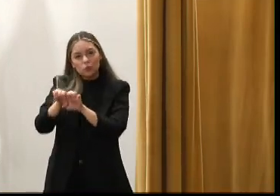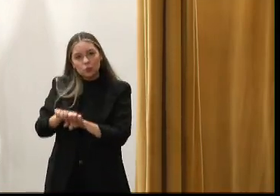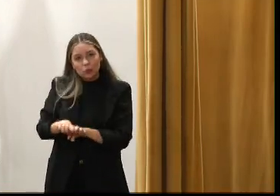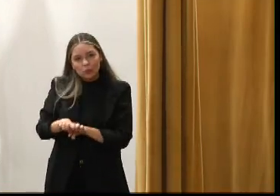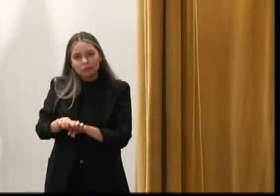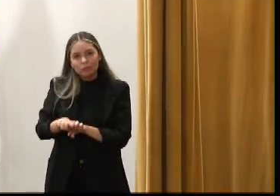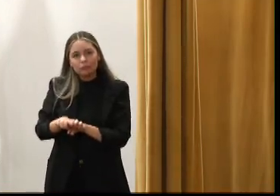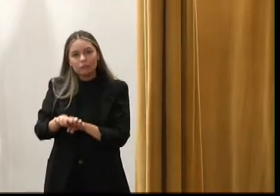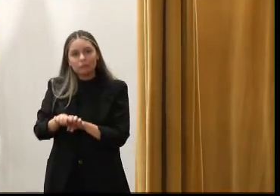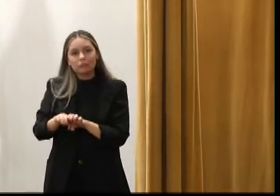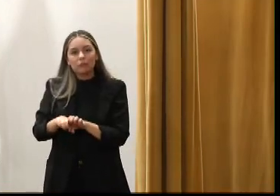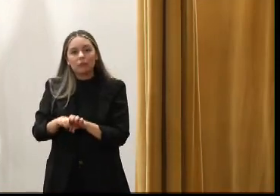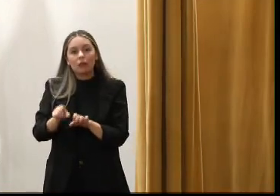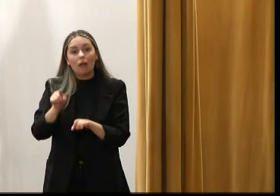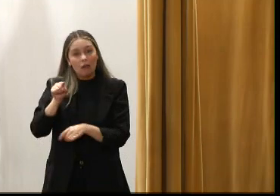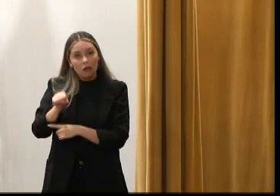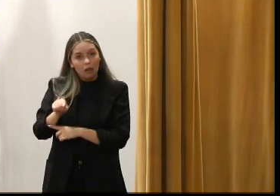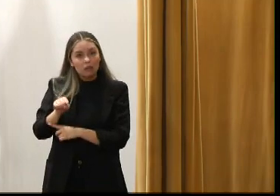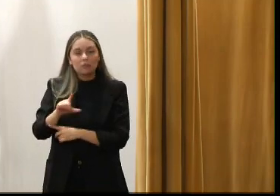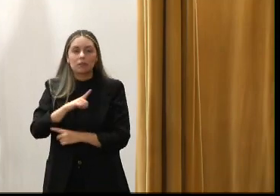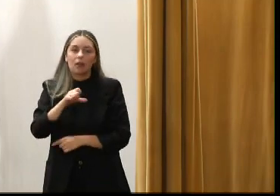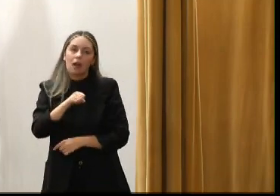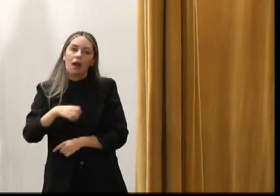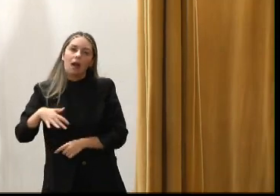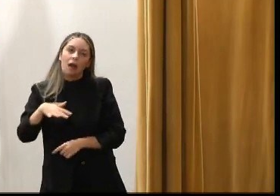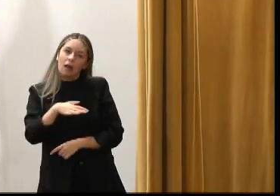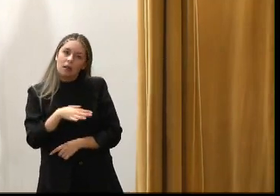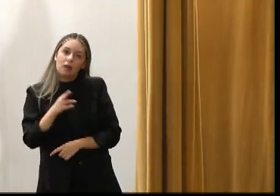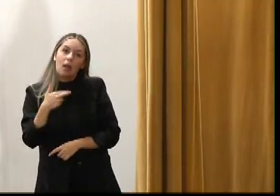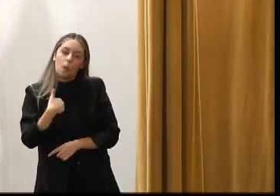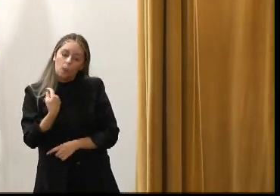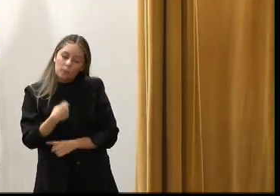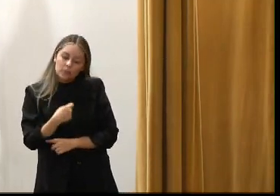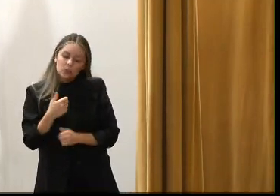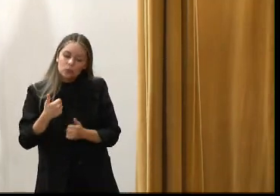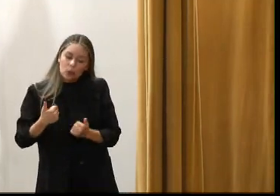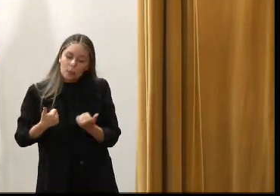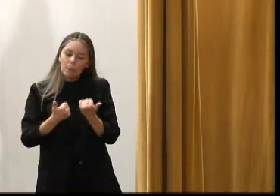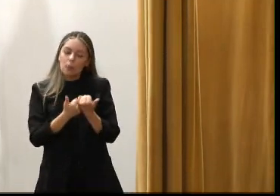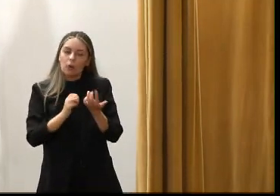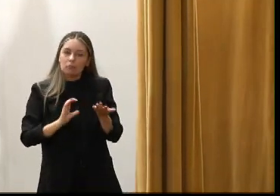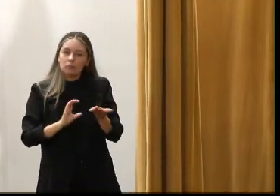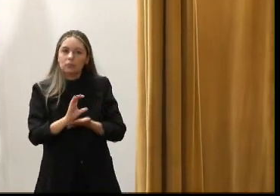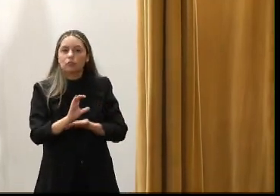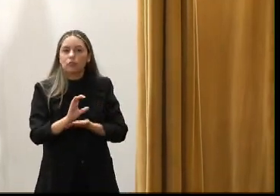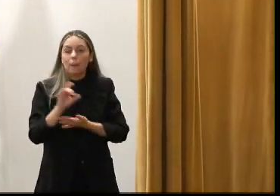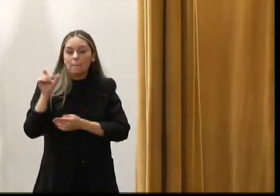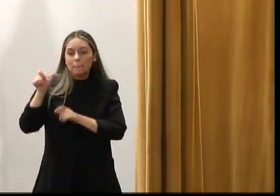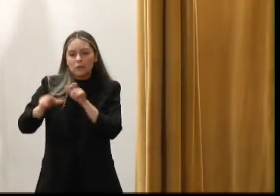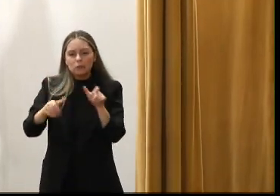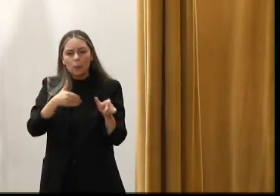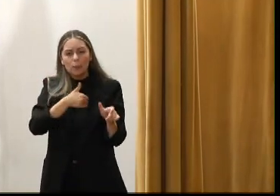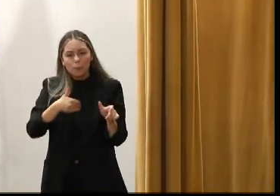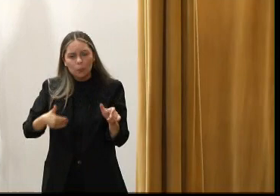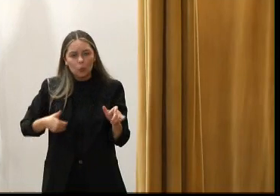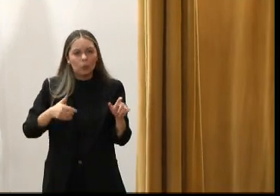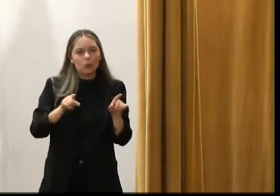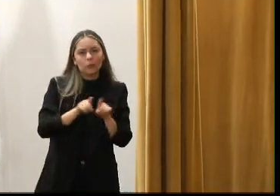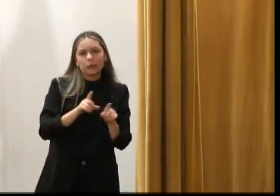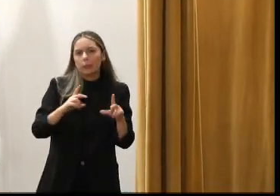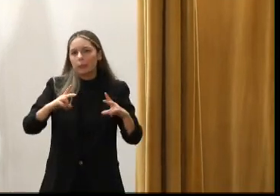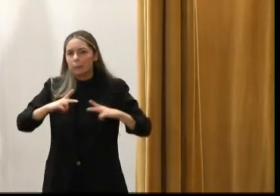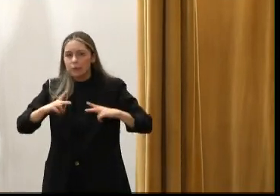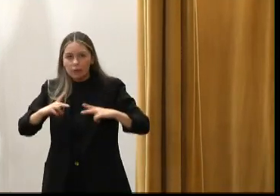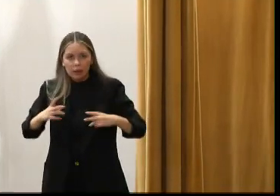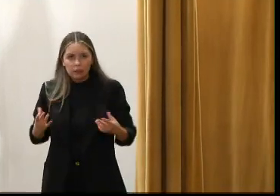estruturas como áreas que eu devo incentivar proprietários públicos e privados,